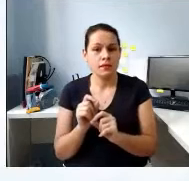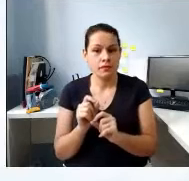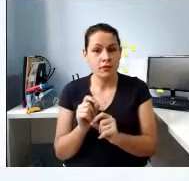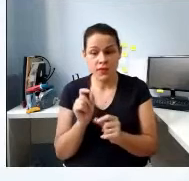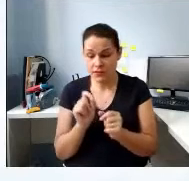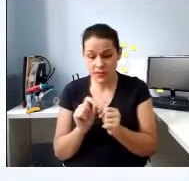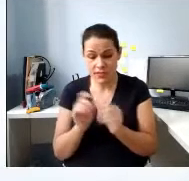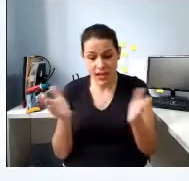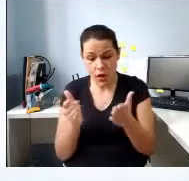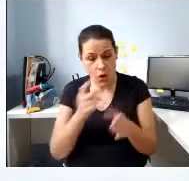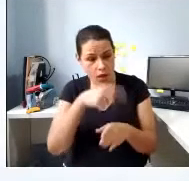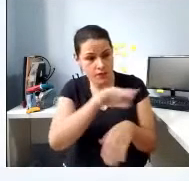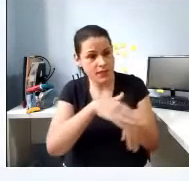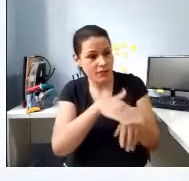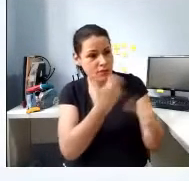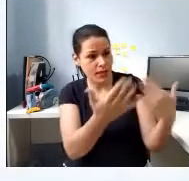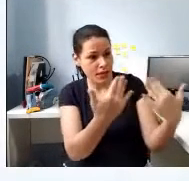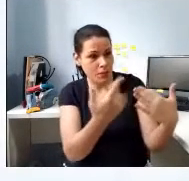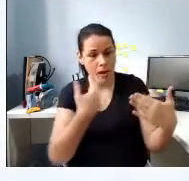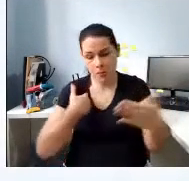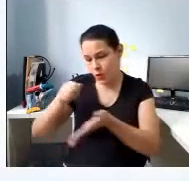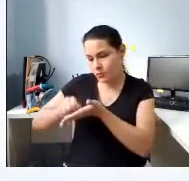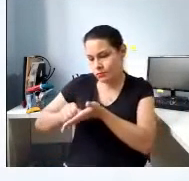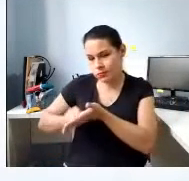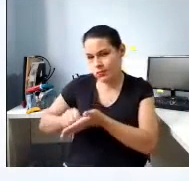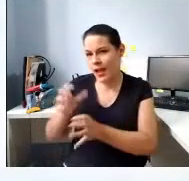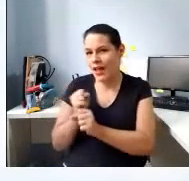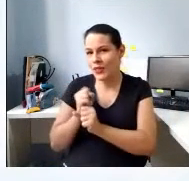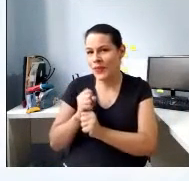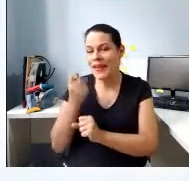tá? Enquanto aí o pessoal estava falando, né?